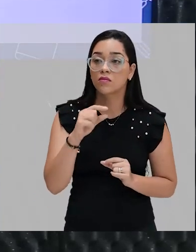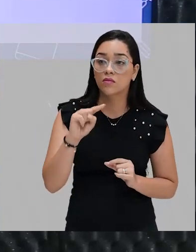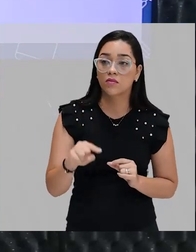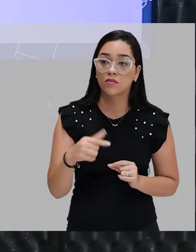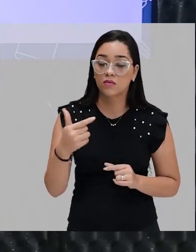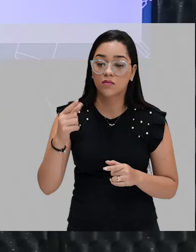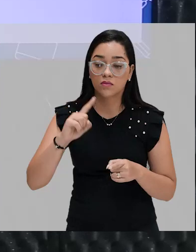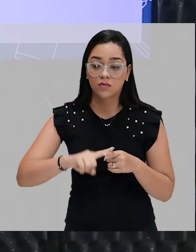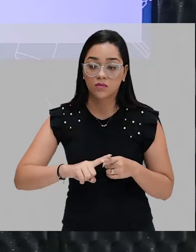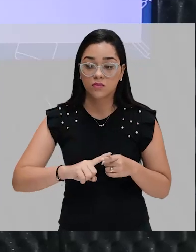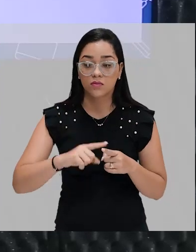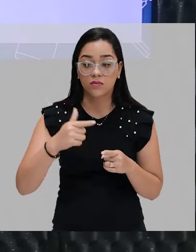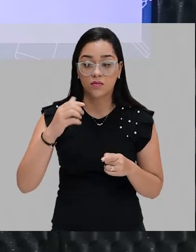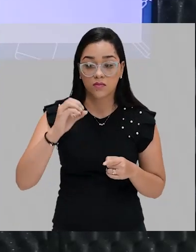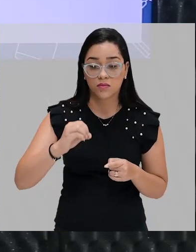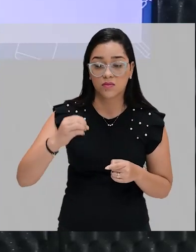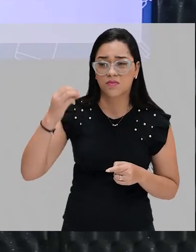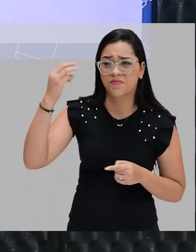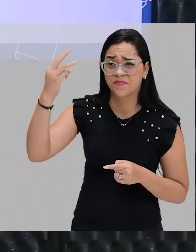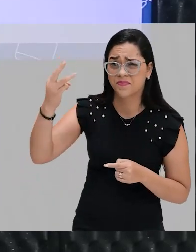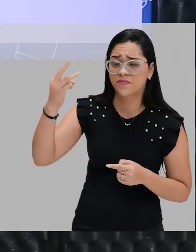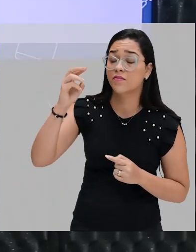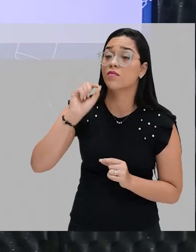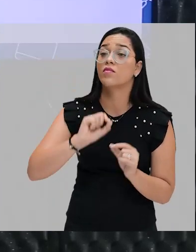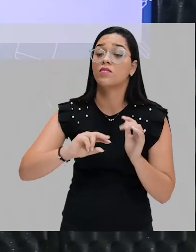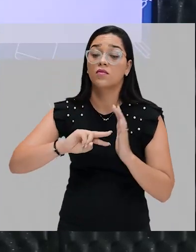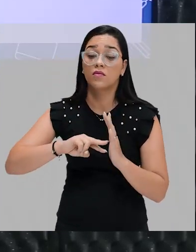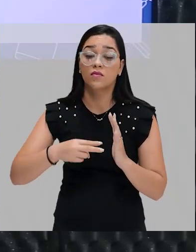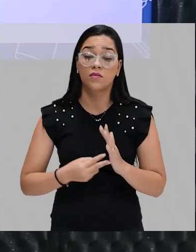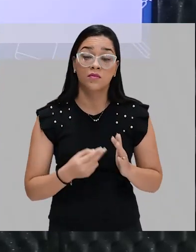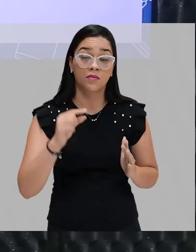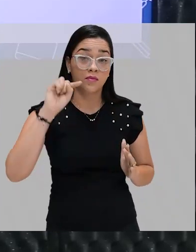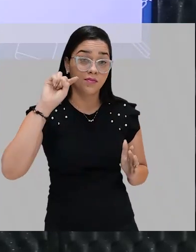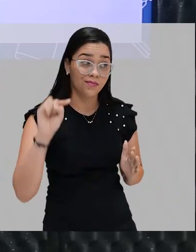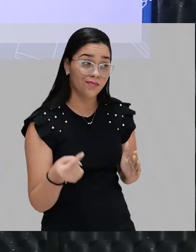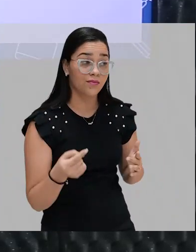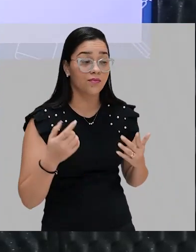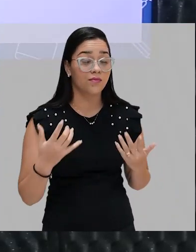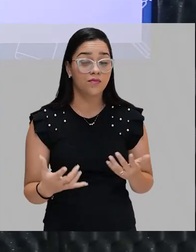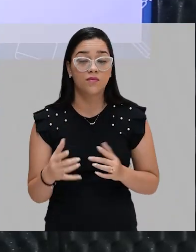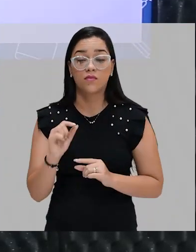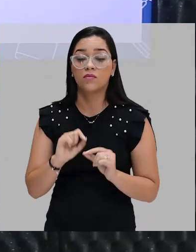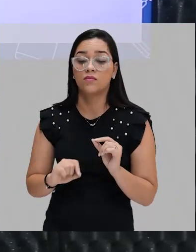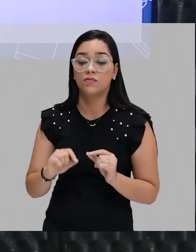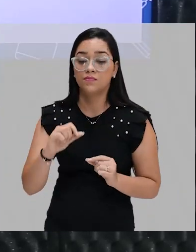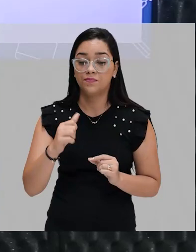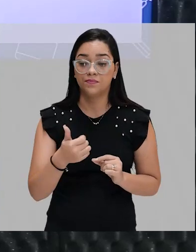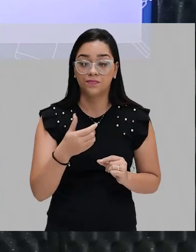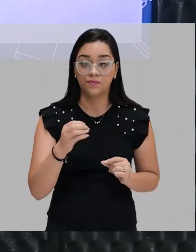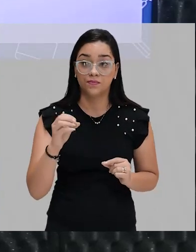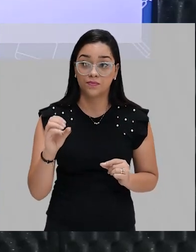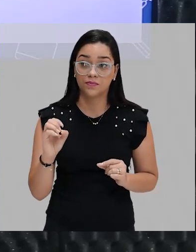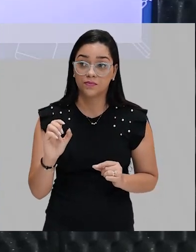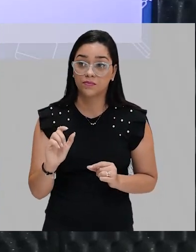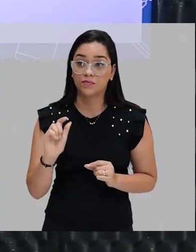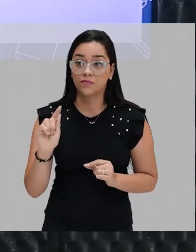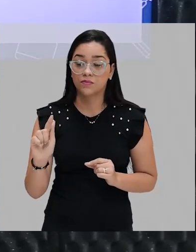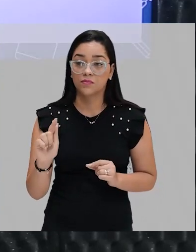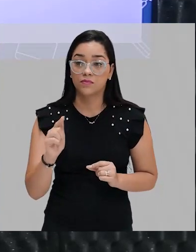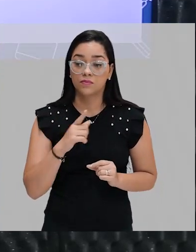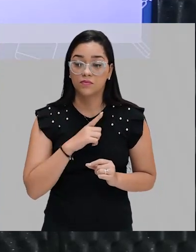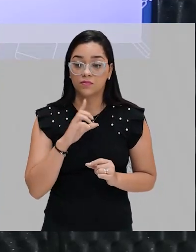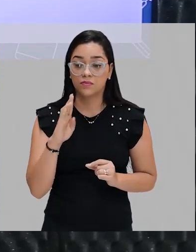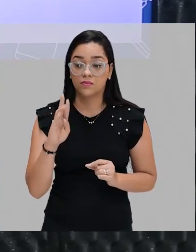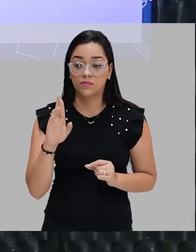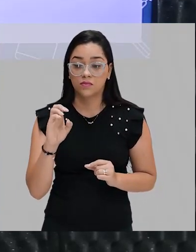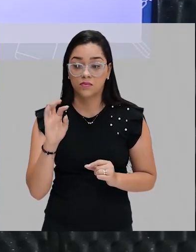1,2 vezes 10 à terceira. 10 à terceira quer dizer 1.000. Então, na verdade, aqui é de 1.200 gramas de